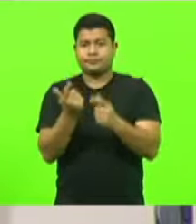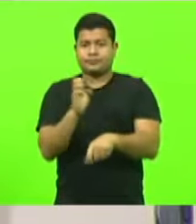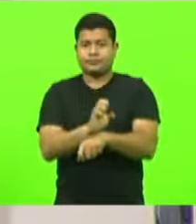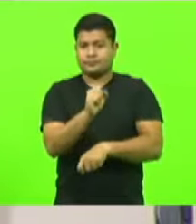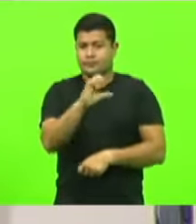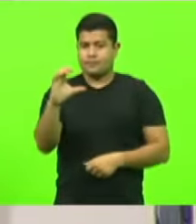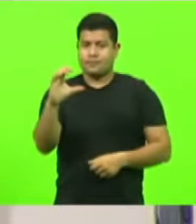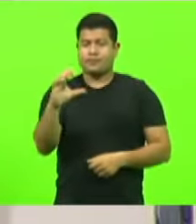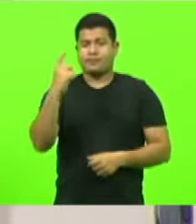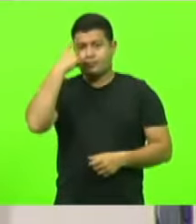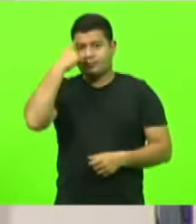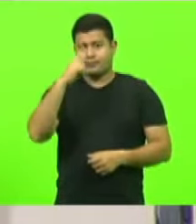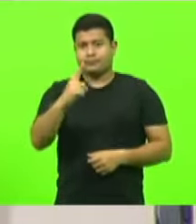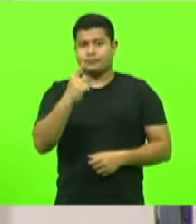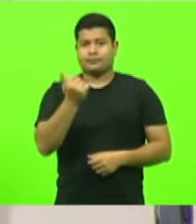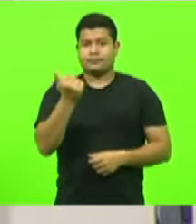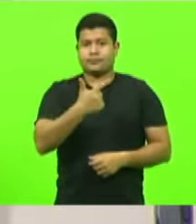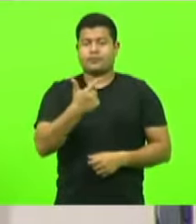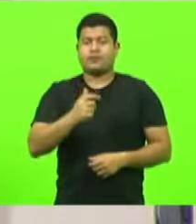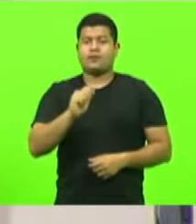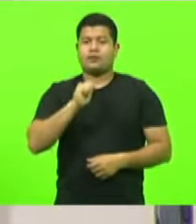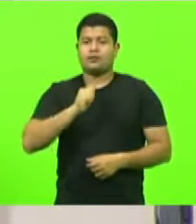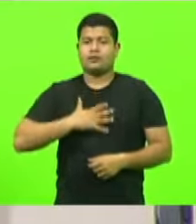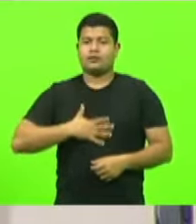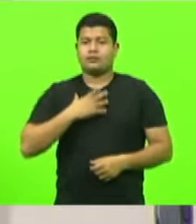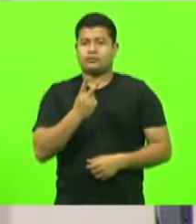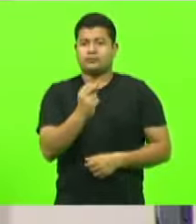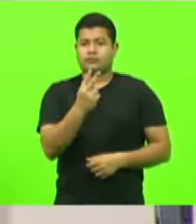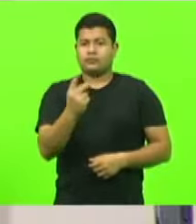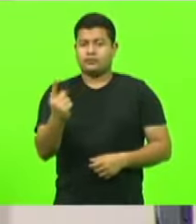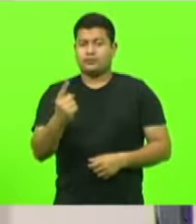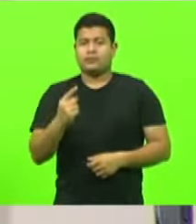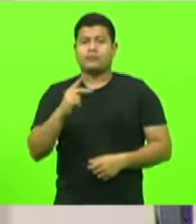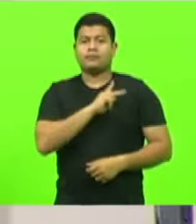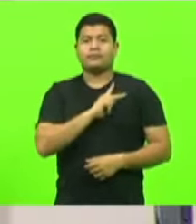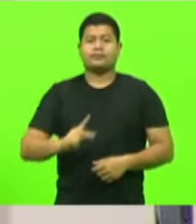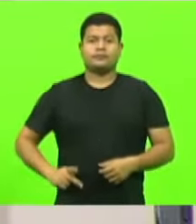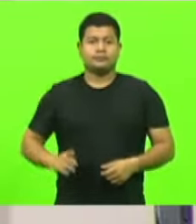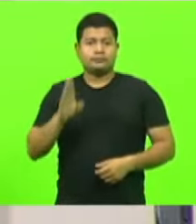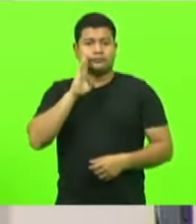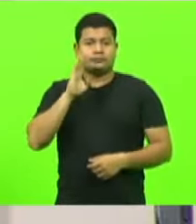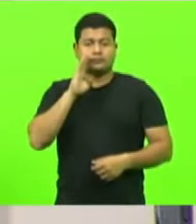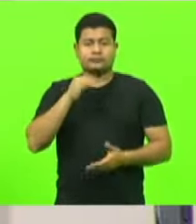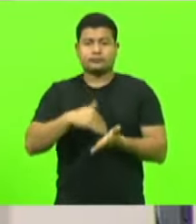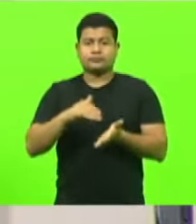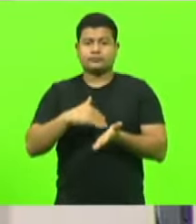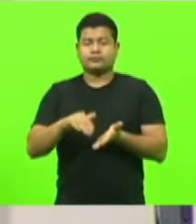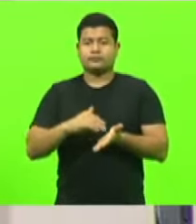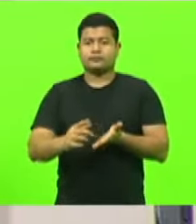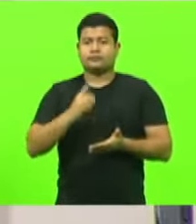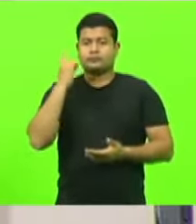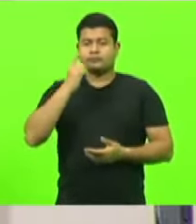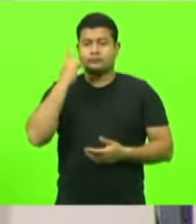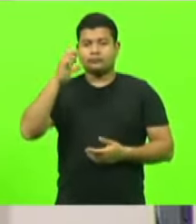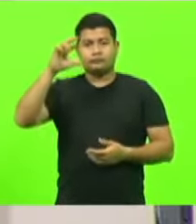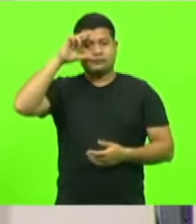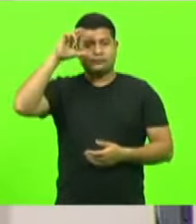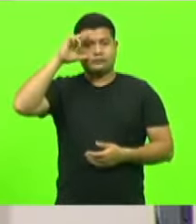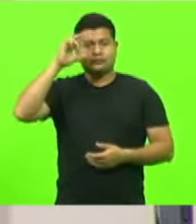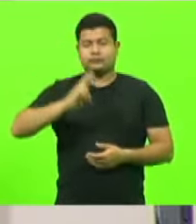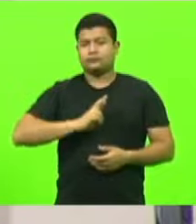Santa Catarina, realizada em 12 de agosto de 2021. Presidência, deputado Nilson Berlanda, secretaria, deputados Ricardo Alba e Rodrigo